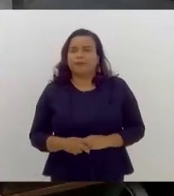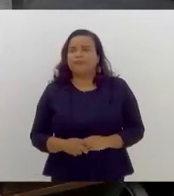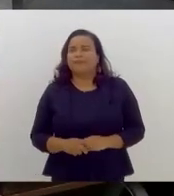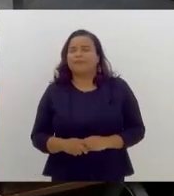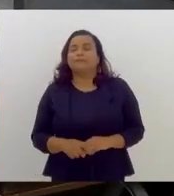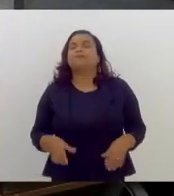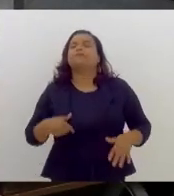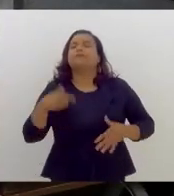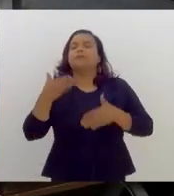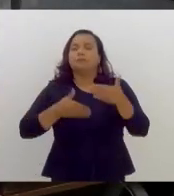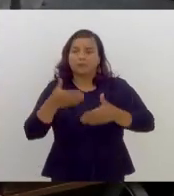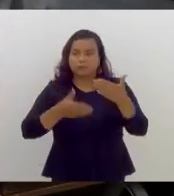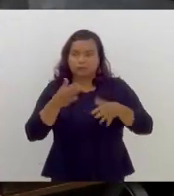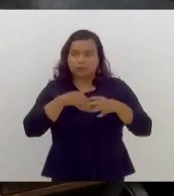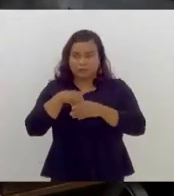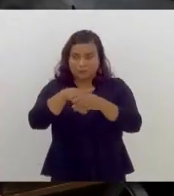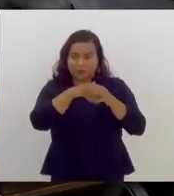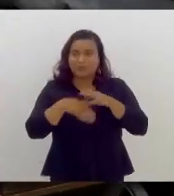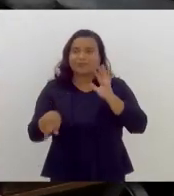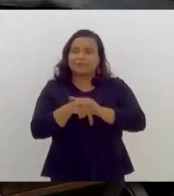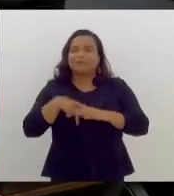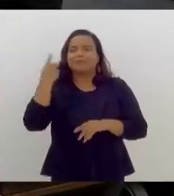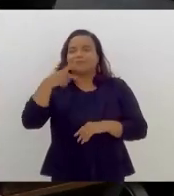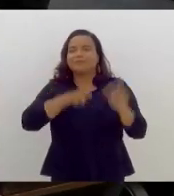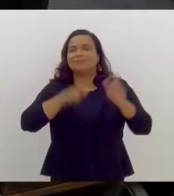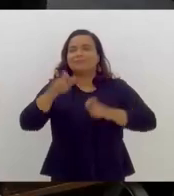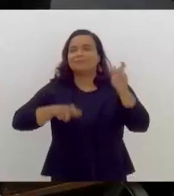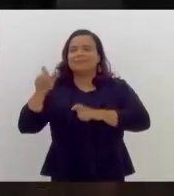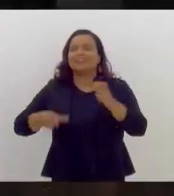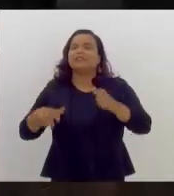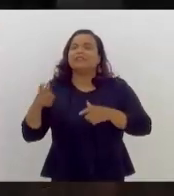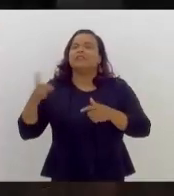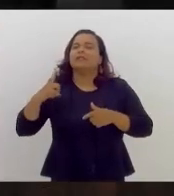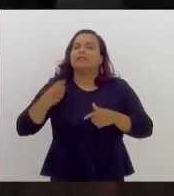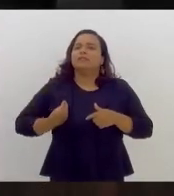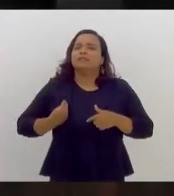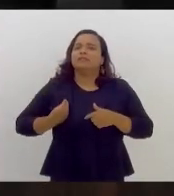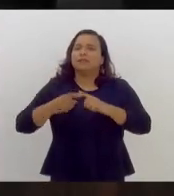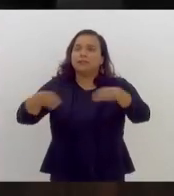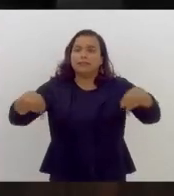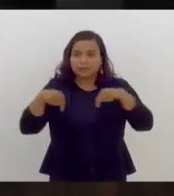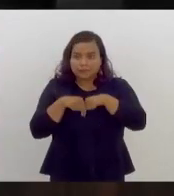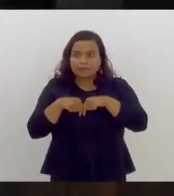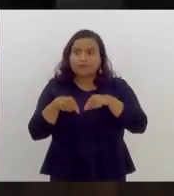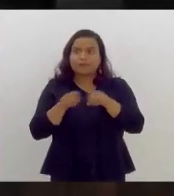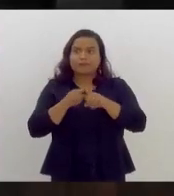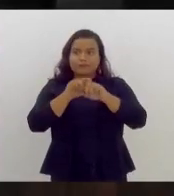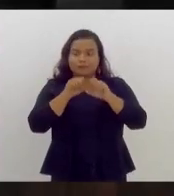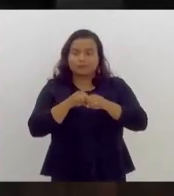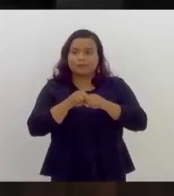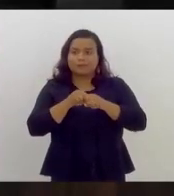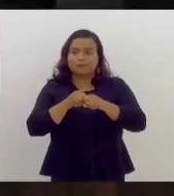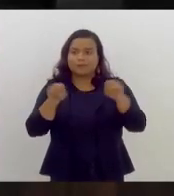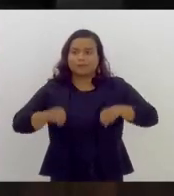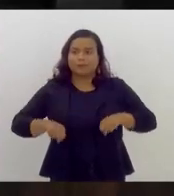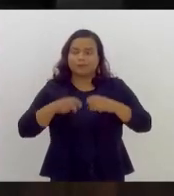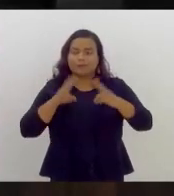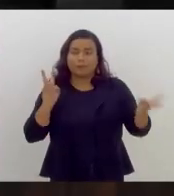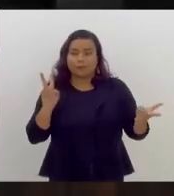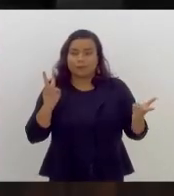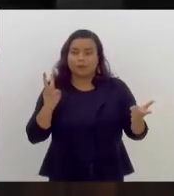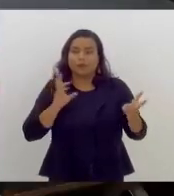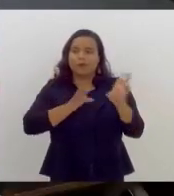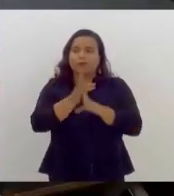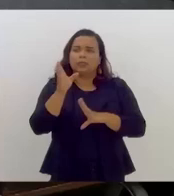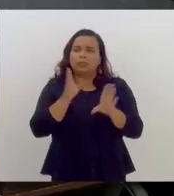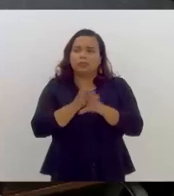Estamos em procedimento de votação, senhores parlamentares, que se encontram nos gabinetes e no sistema remoto. Senhor presidente, orientação